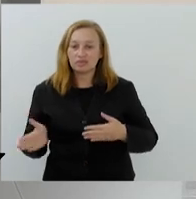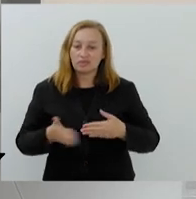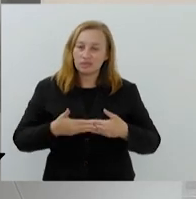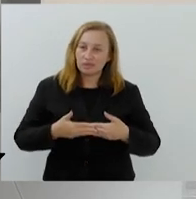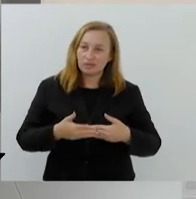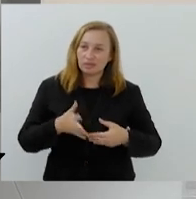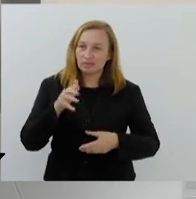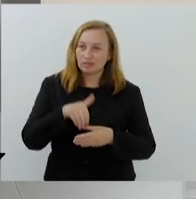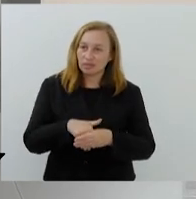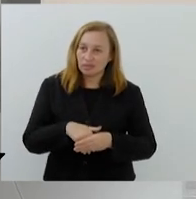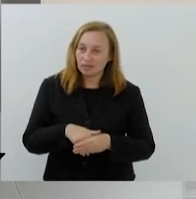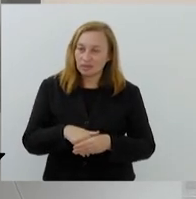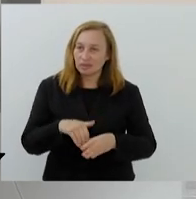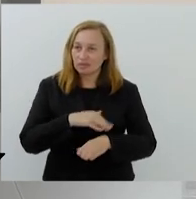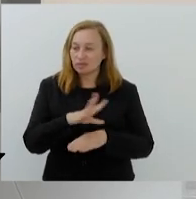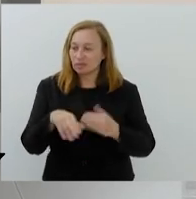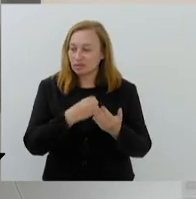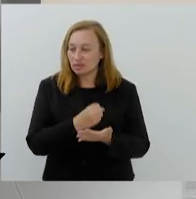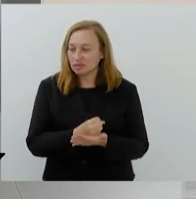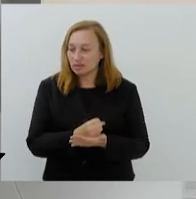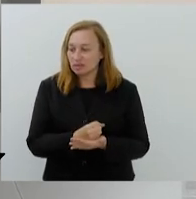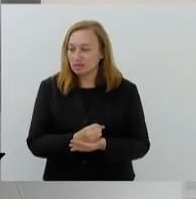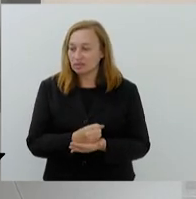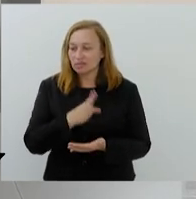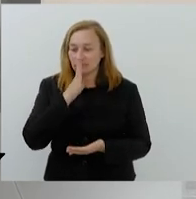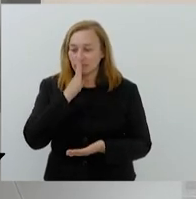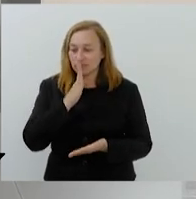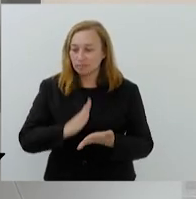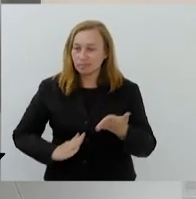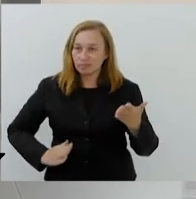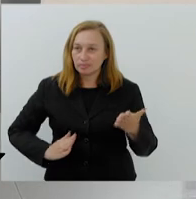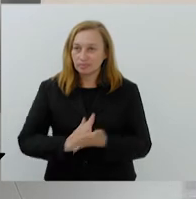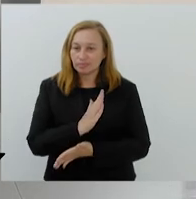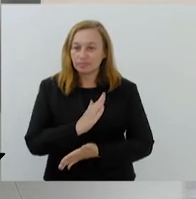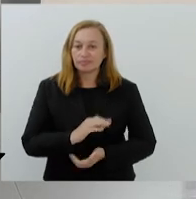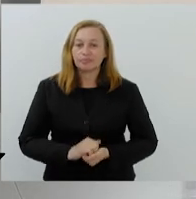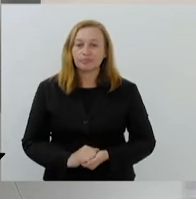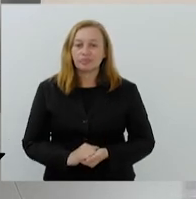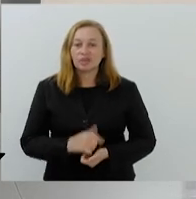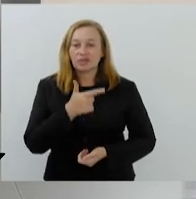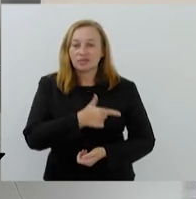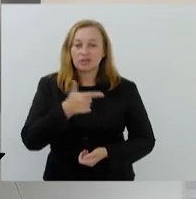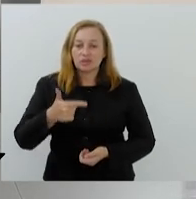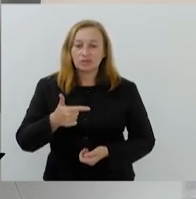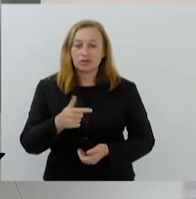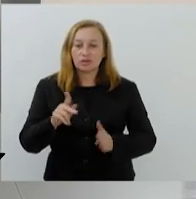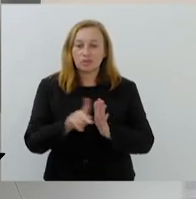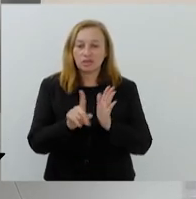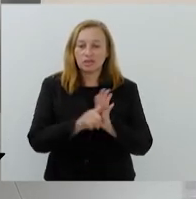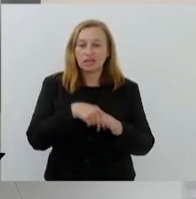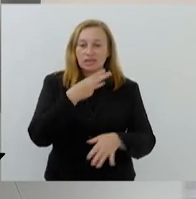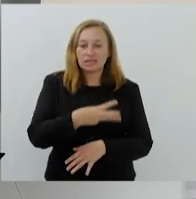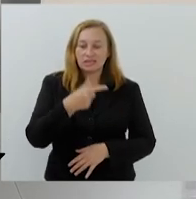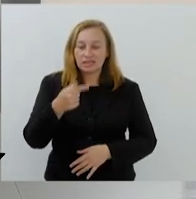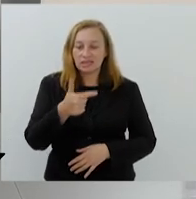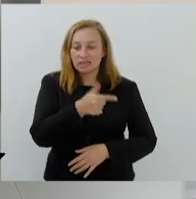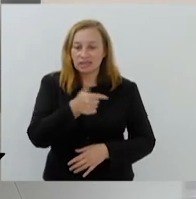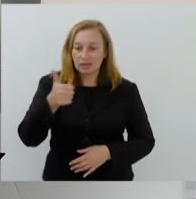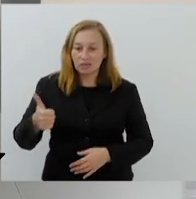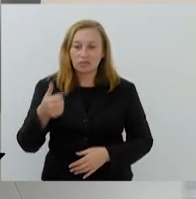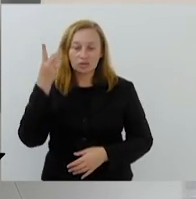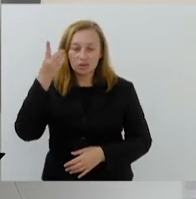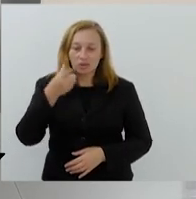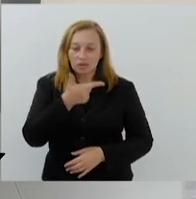discutir, encerrada a discussão, em votação. Senhores que aprovam, permaneçam como estão, aprovado. 22 da pauta, projeto de lei 3771